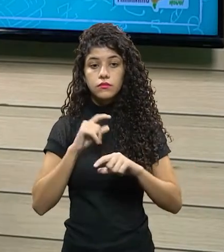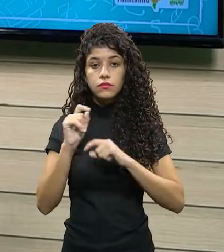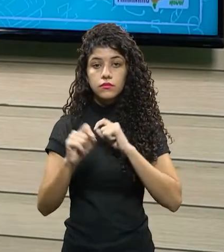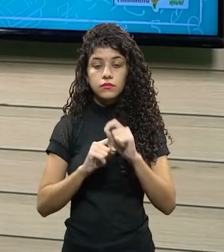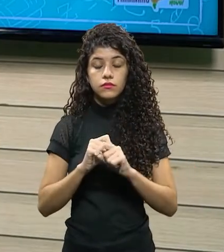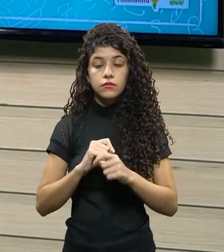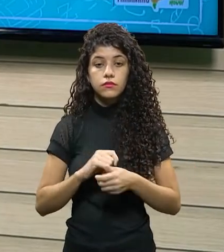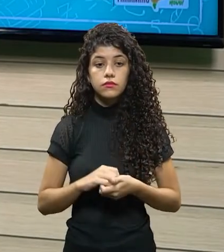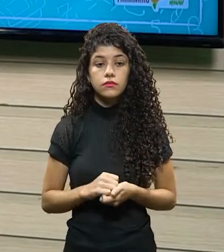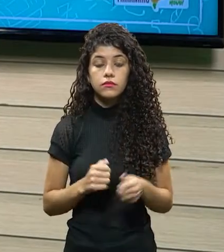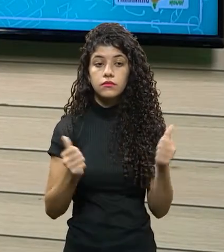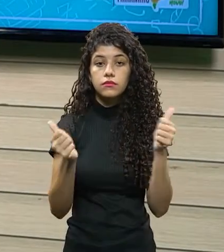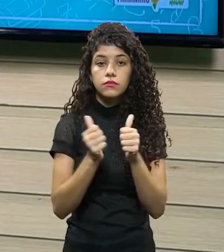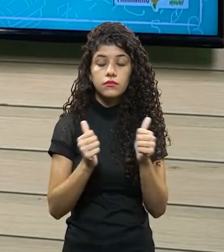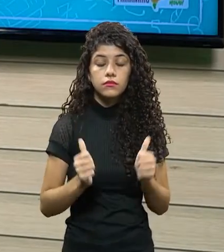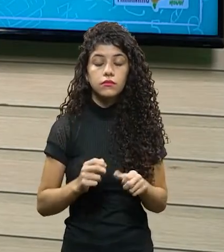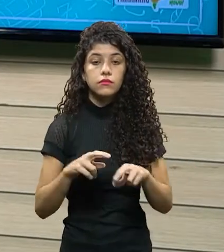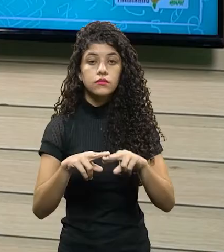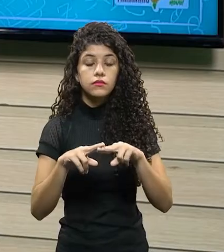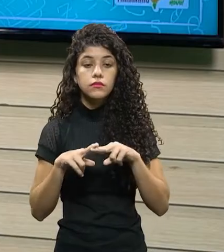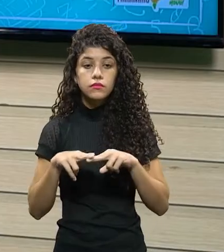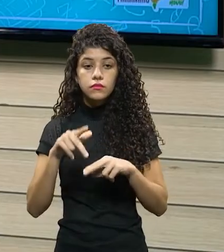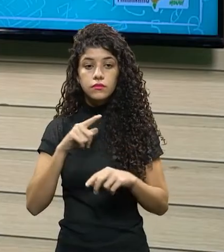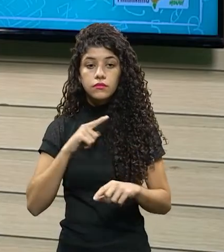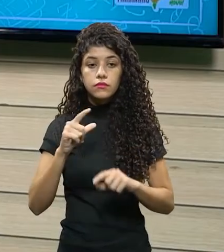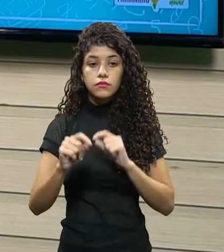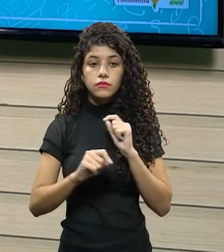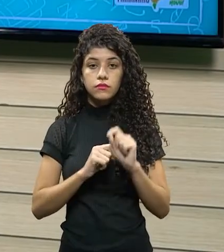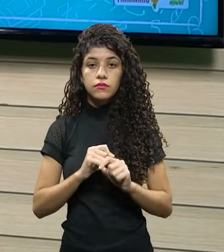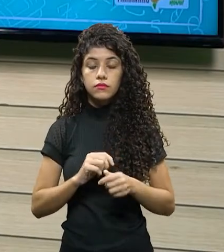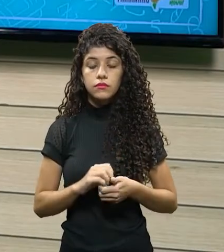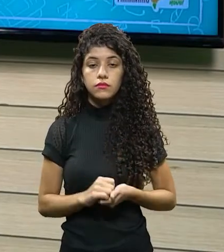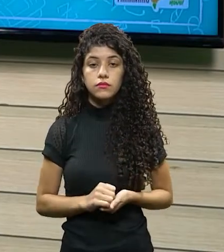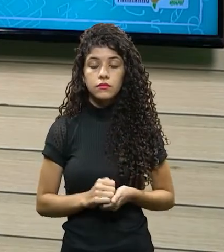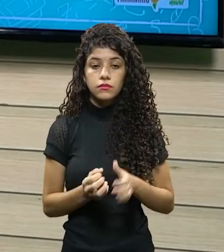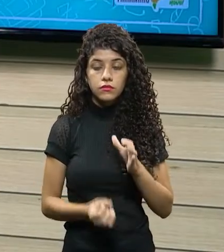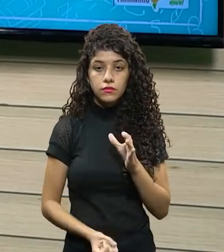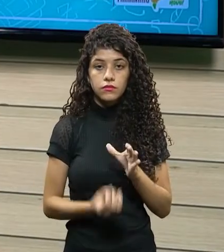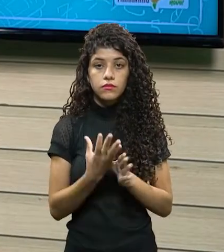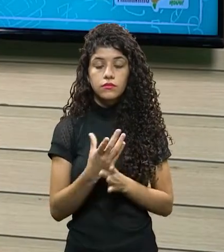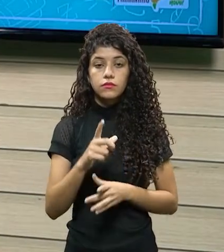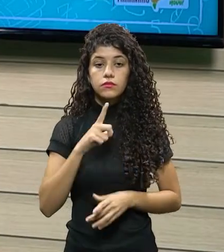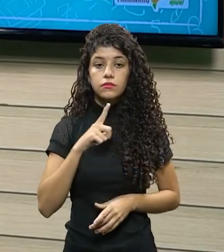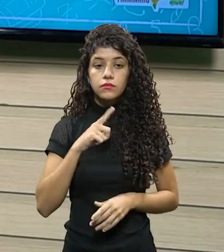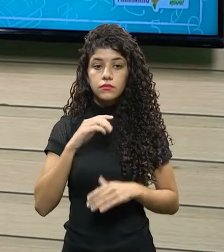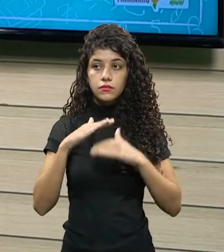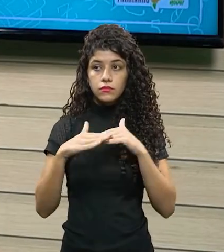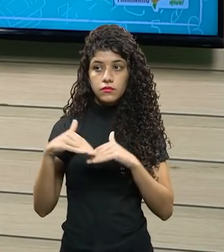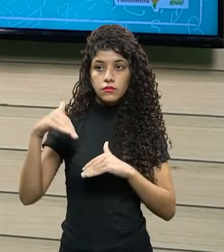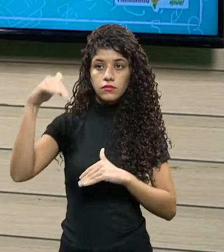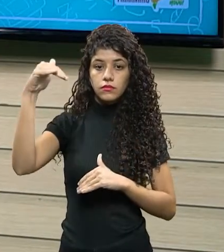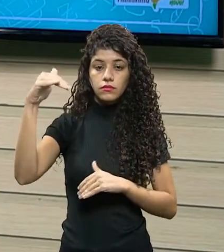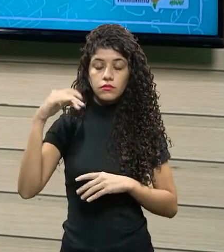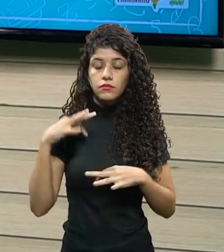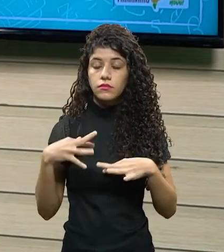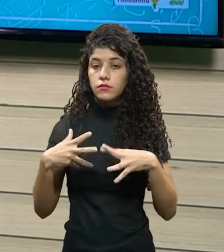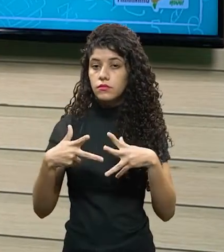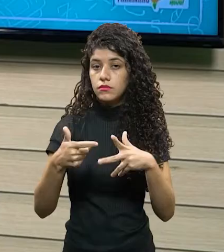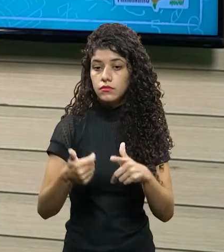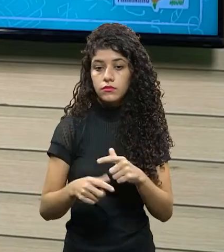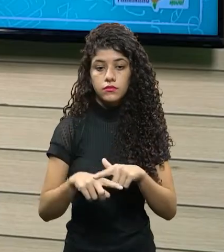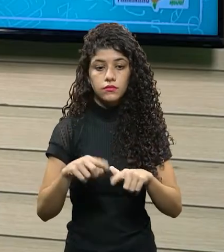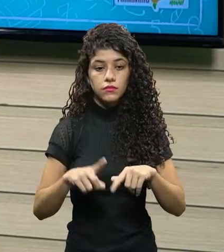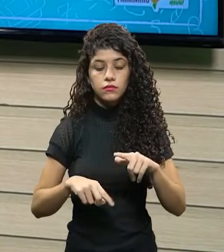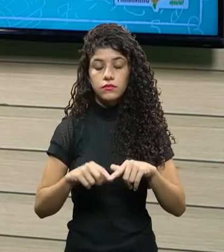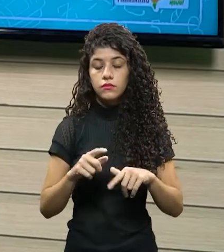fazer uma análise, porque as empresas que trabalham com fabricação e produção têm custos elevados referente a todos esses aspectos que